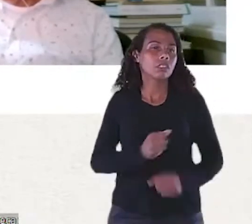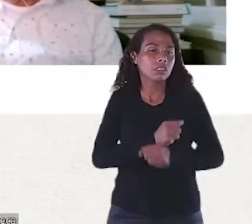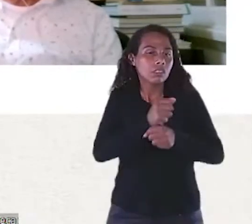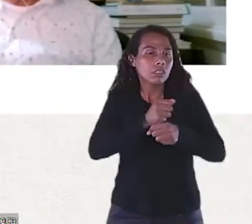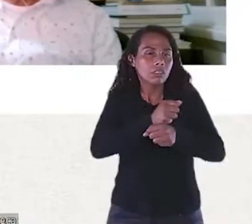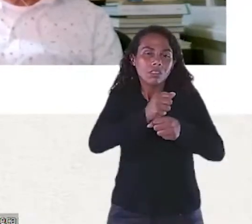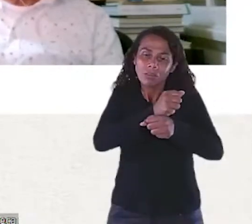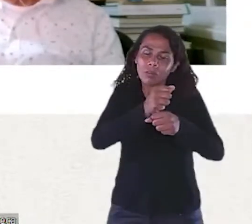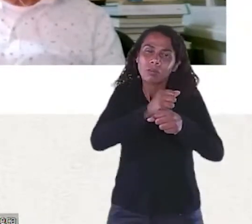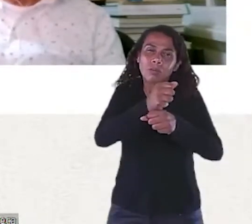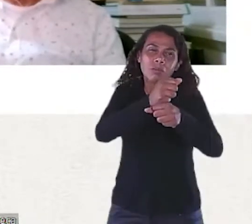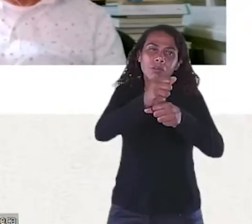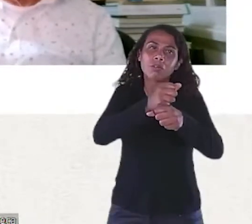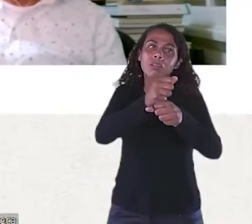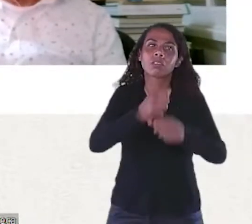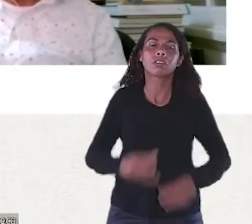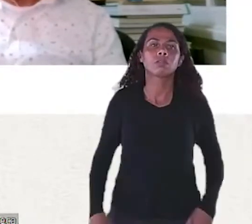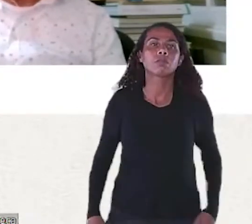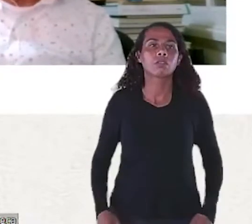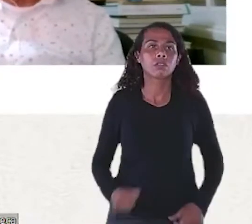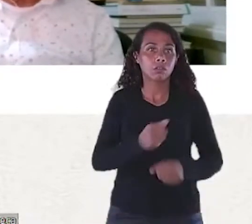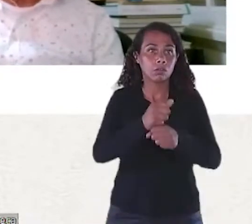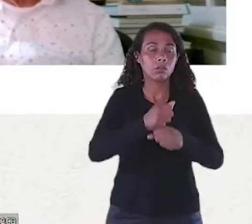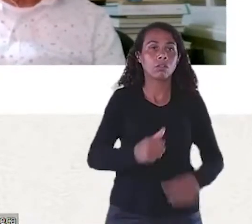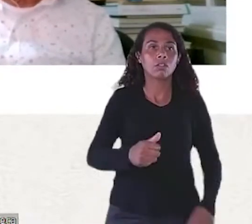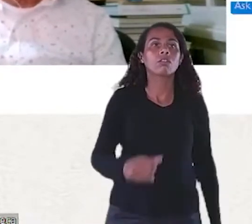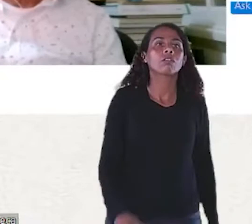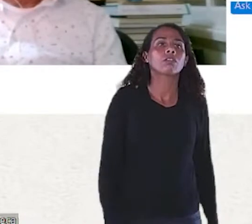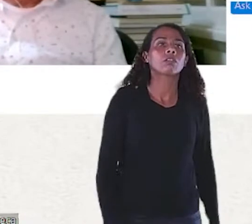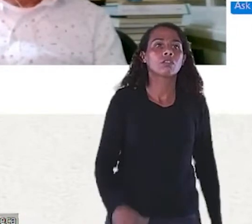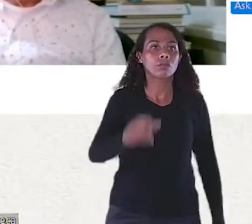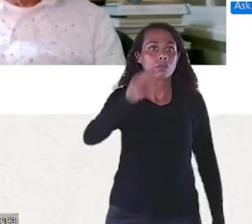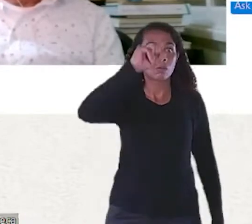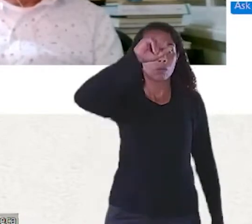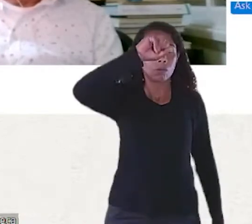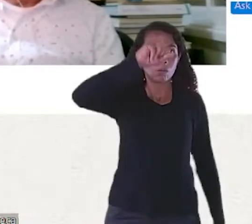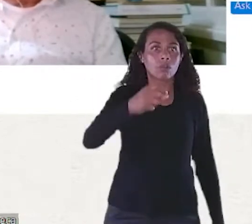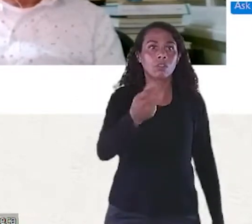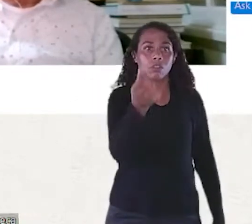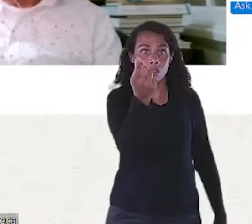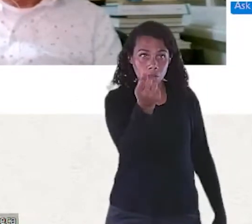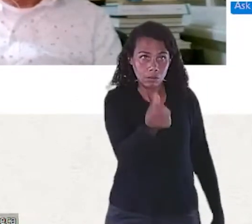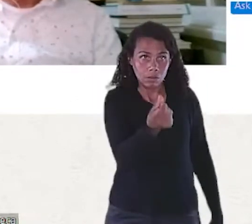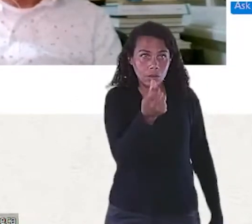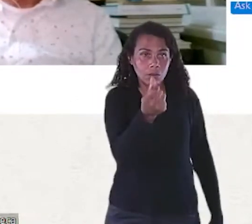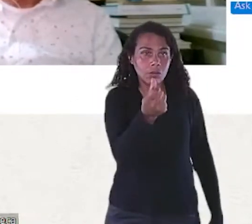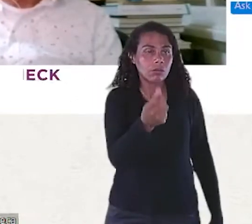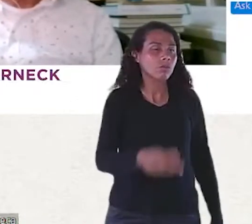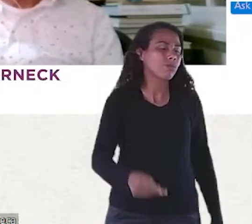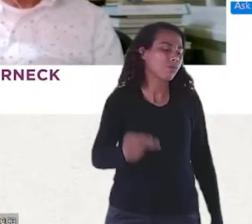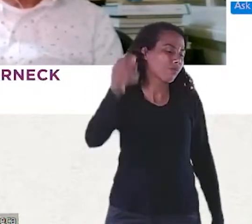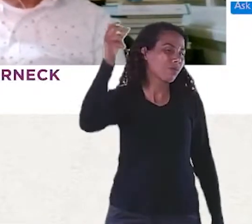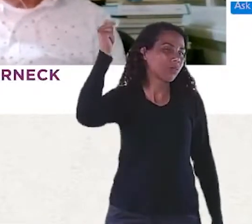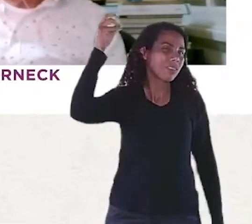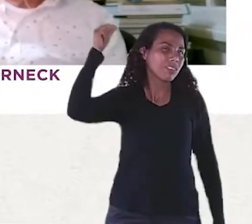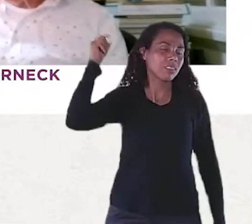88, ou talvez 86, ou talvez antes, por causa do meu livro. E, inclusive,